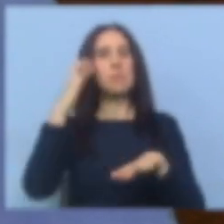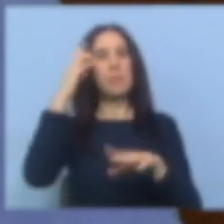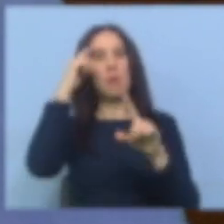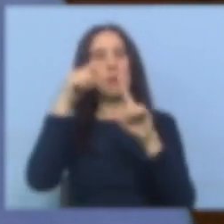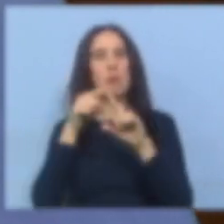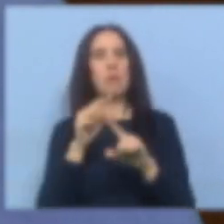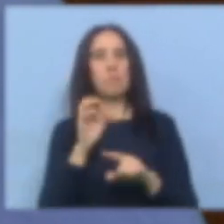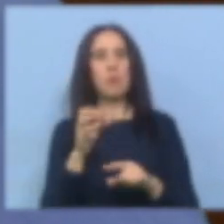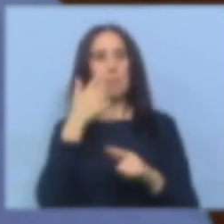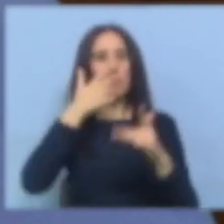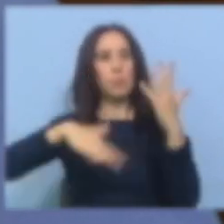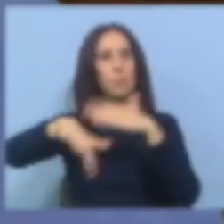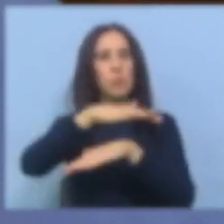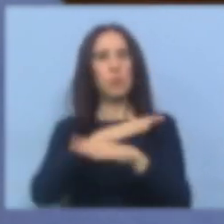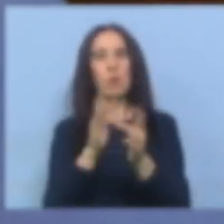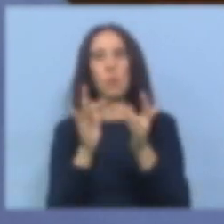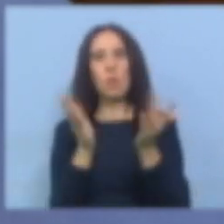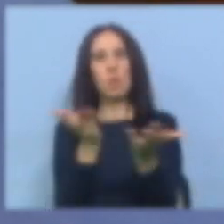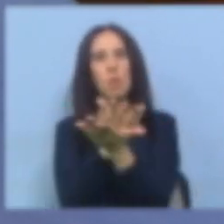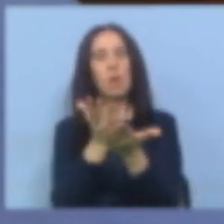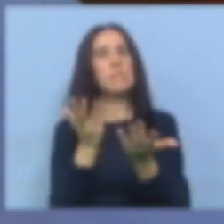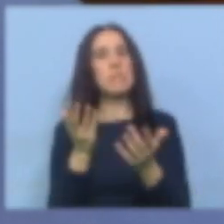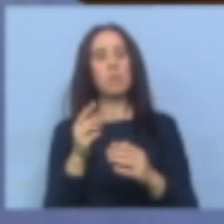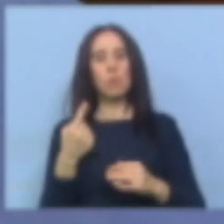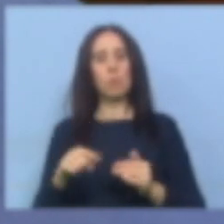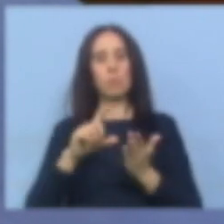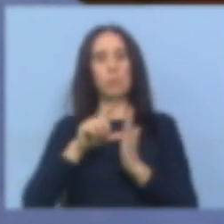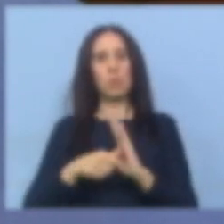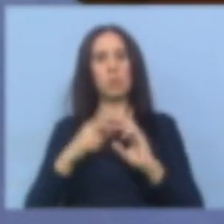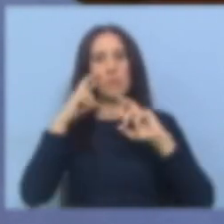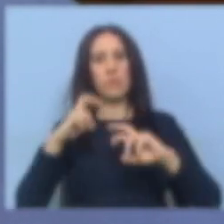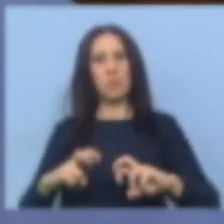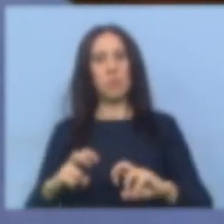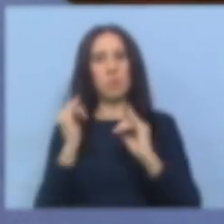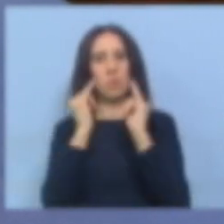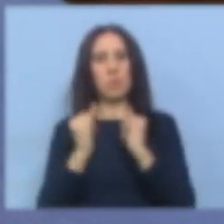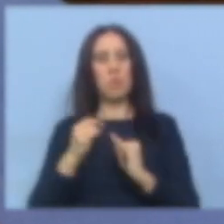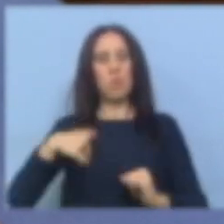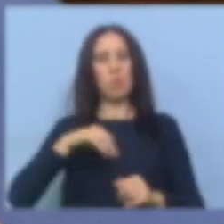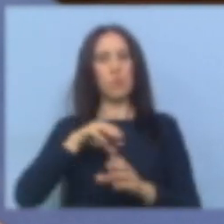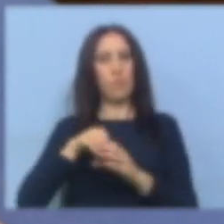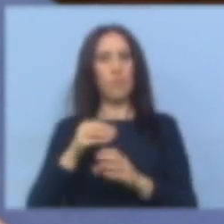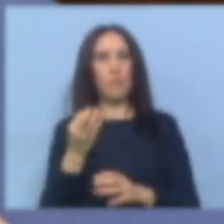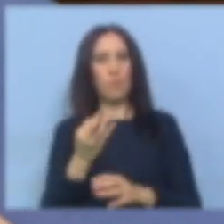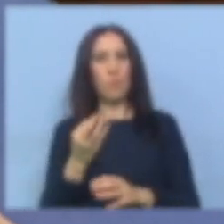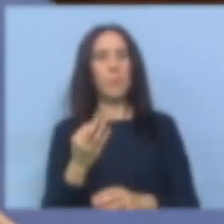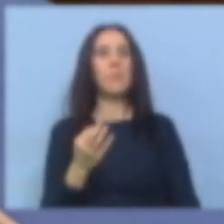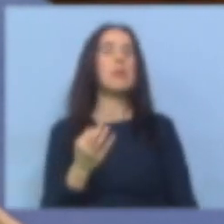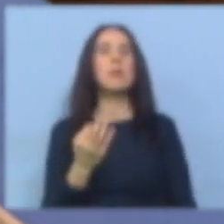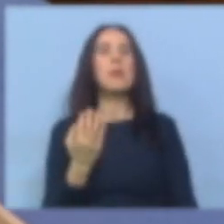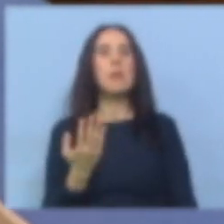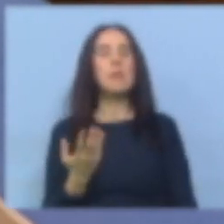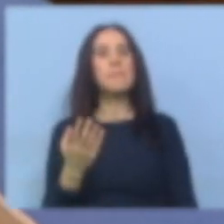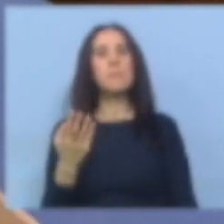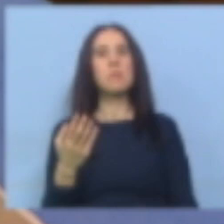em contacto esses públicos com um projeto de investigação internacional em que estivemos envolvidos, que teve